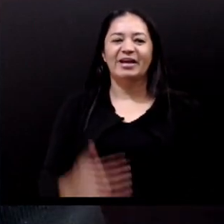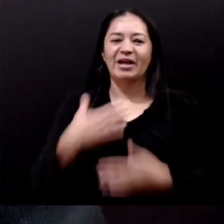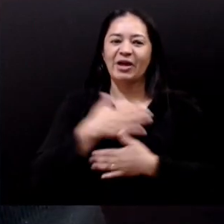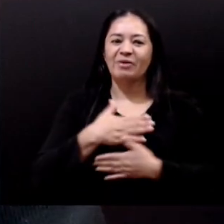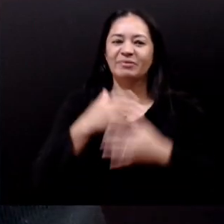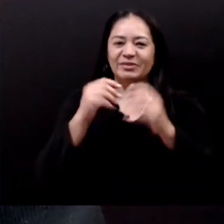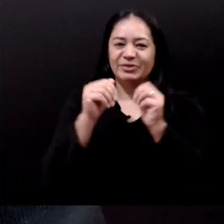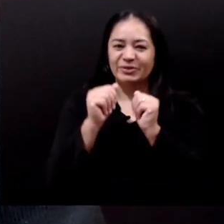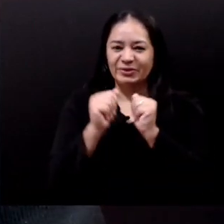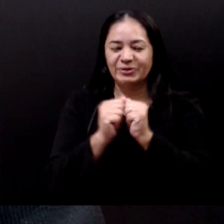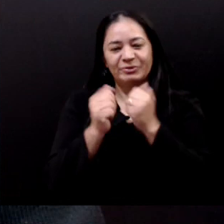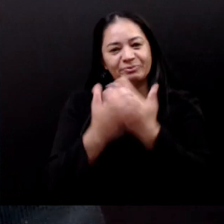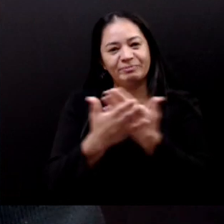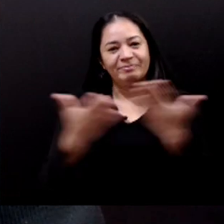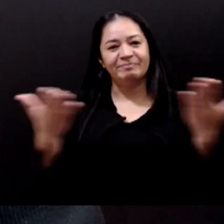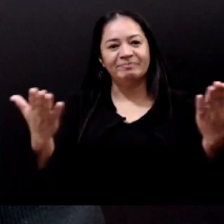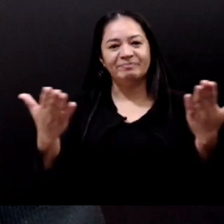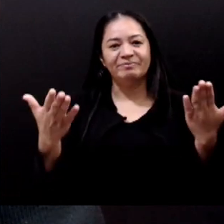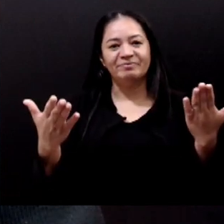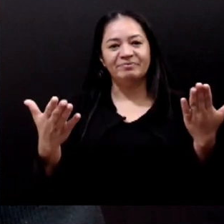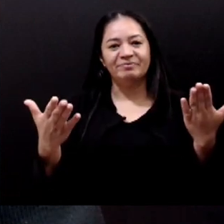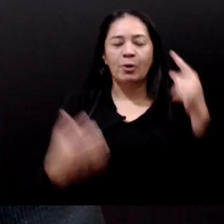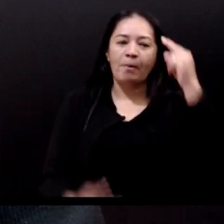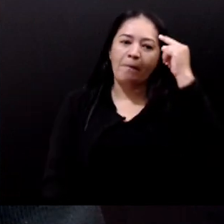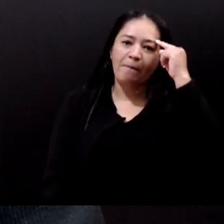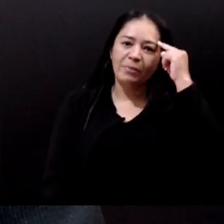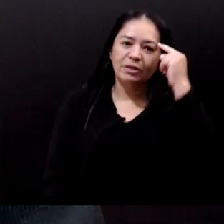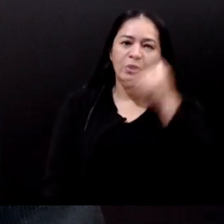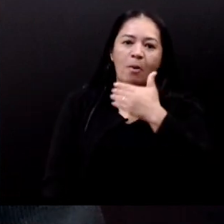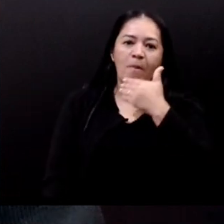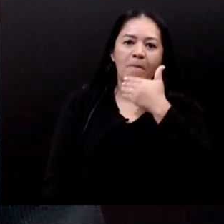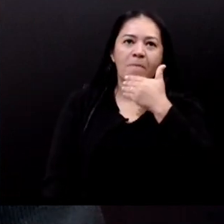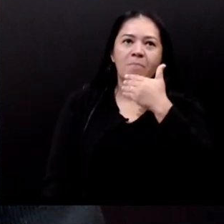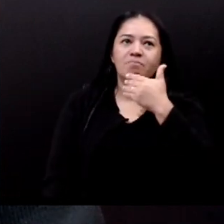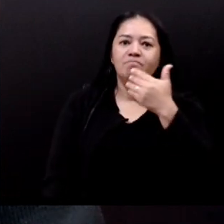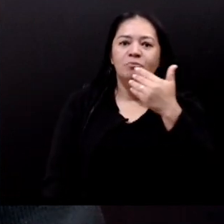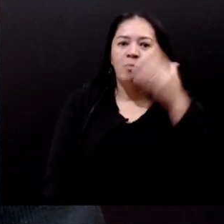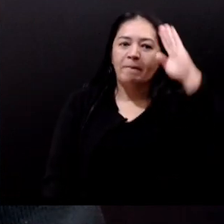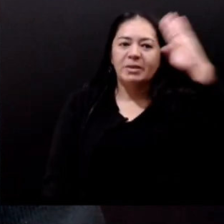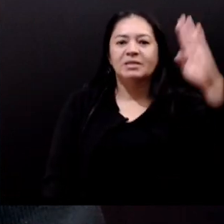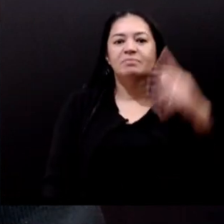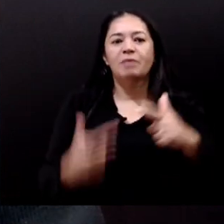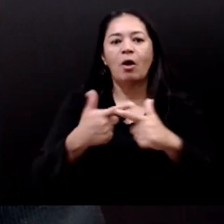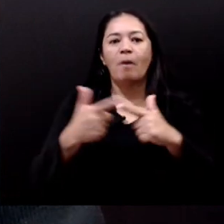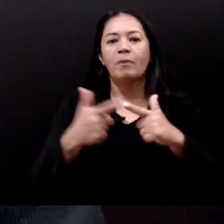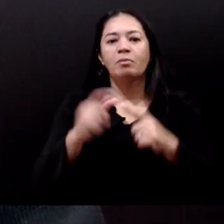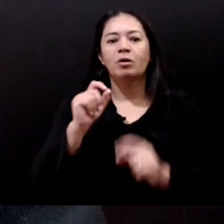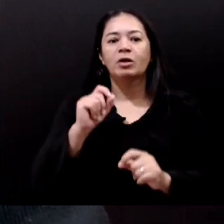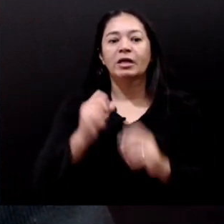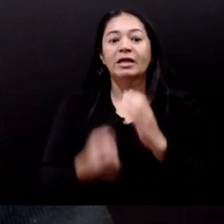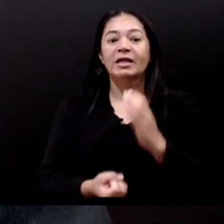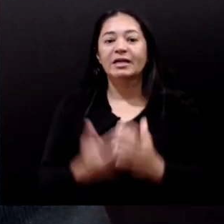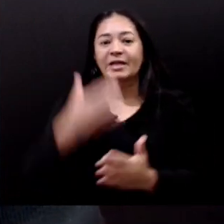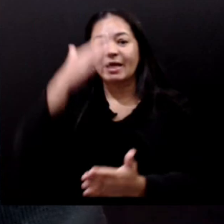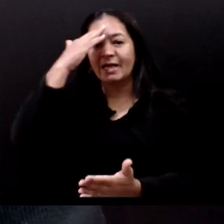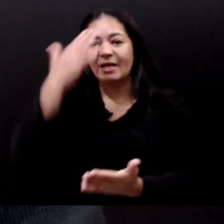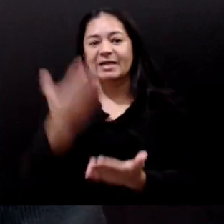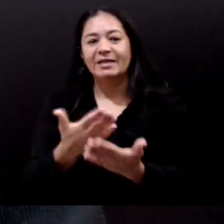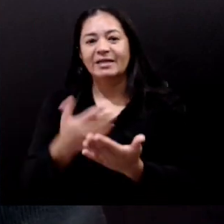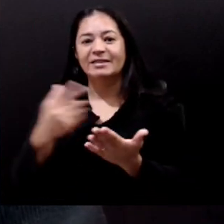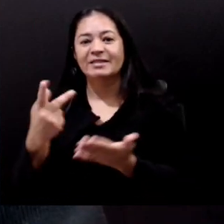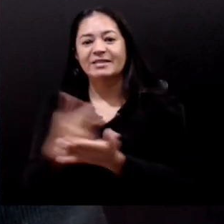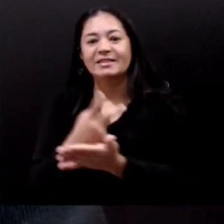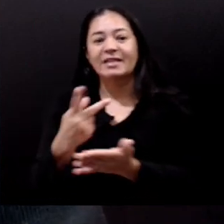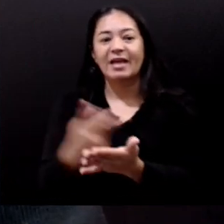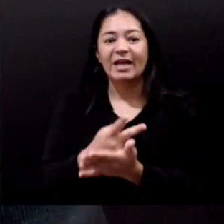né. Eu penso que um dos maiores problemas nisso é quando se cria as crenças, disfuncionais, né, Uhum, que é aquilo que a Jéssica já vinha falando,